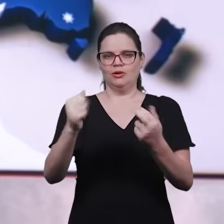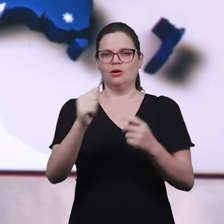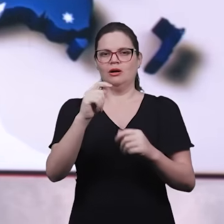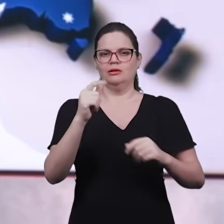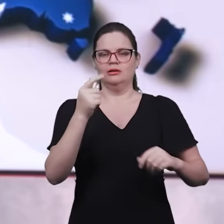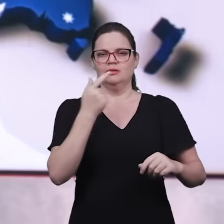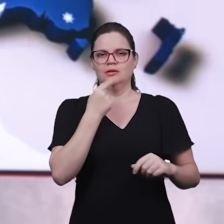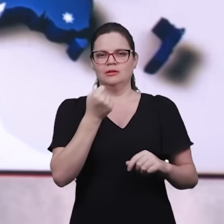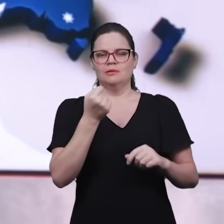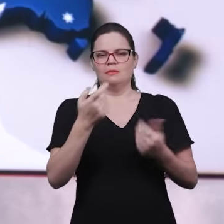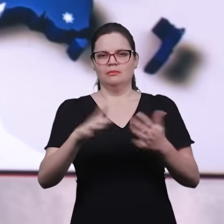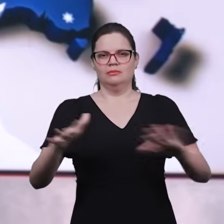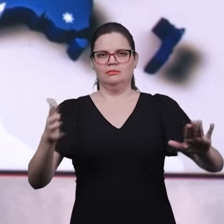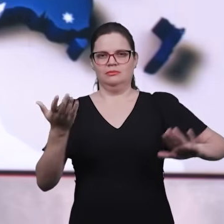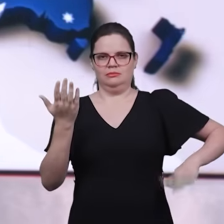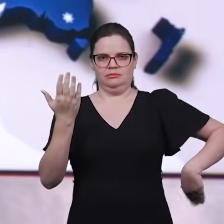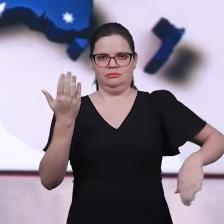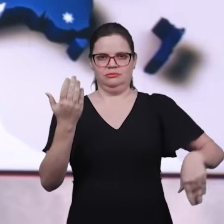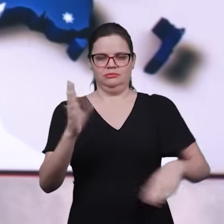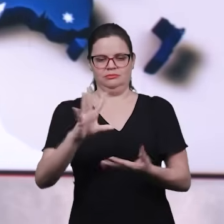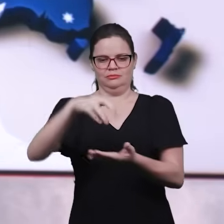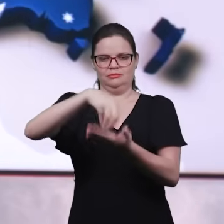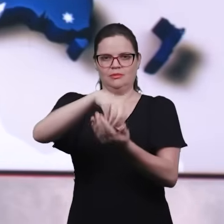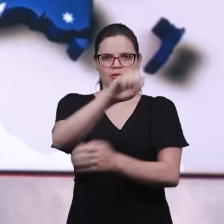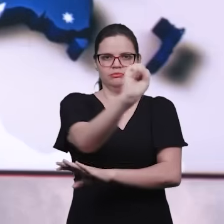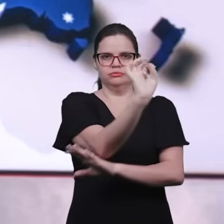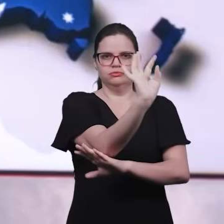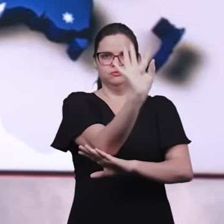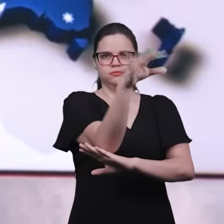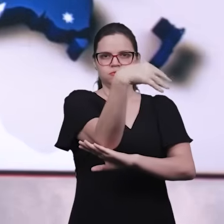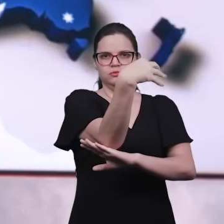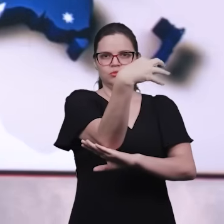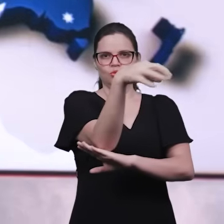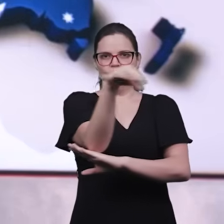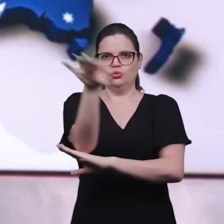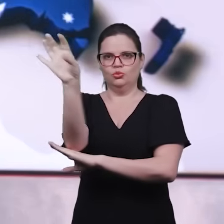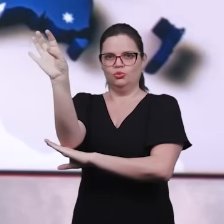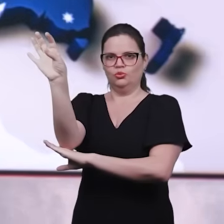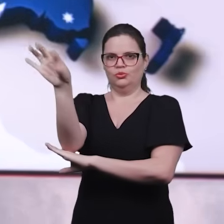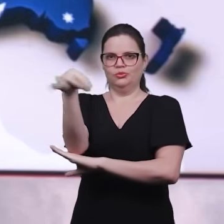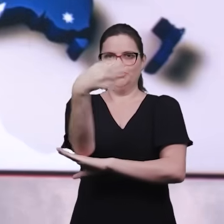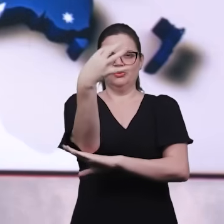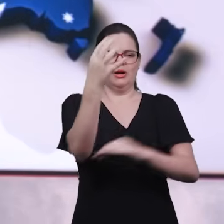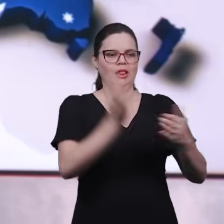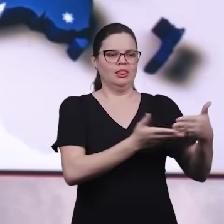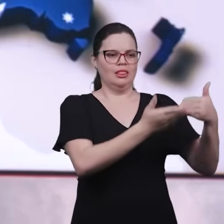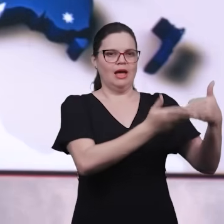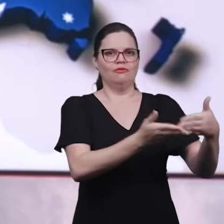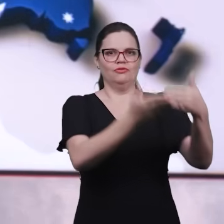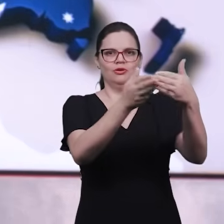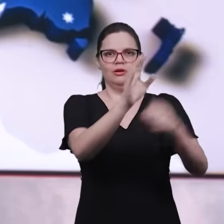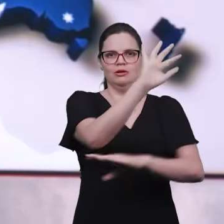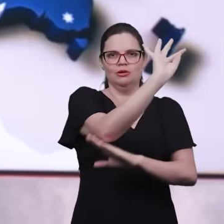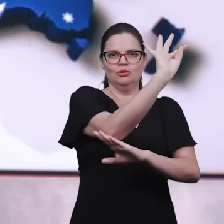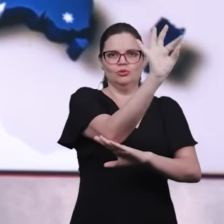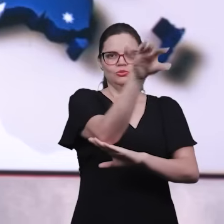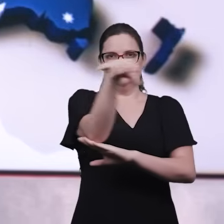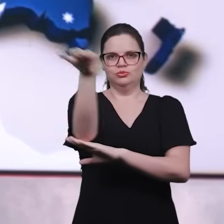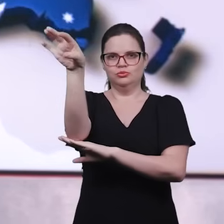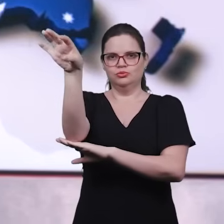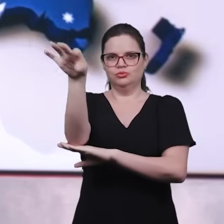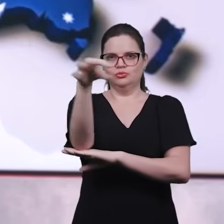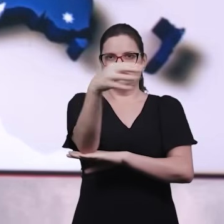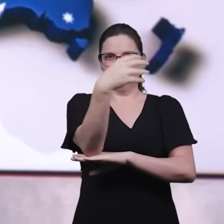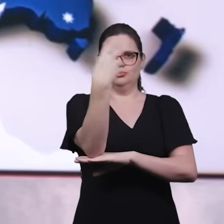fica na beira do mar para sinalizar para navios, aquela luz giratória que vai